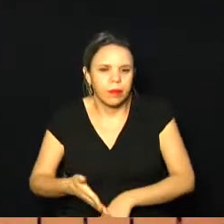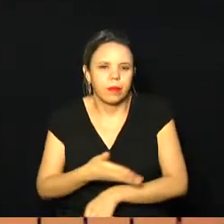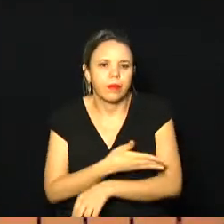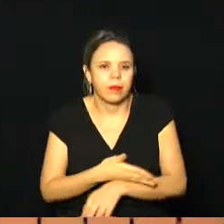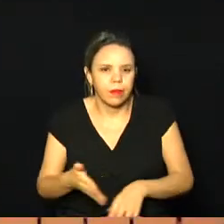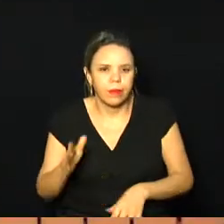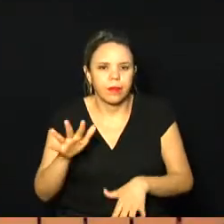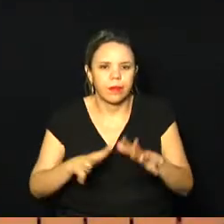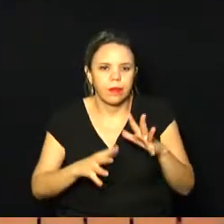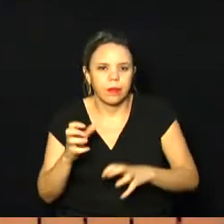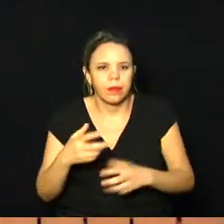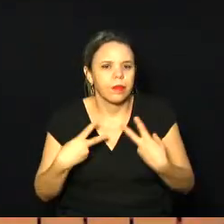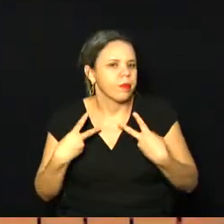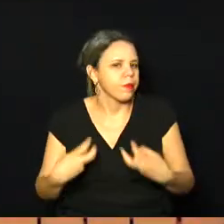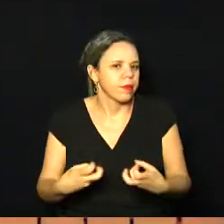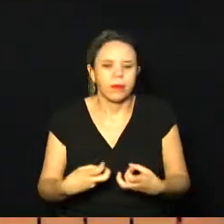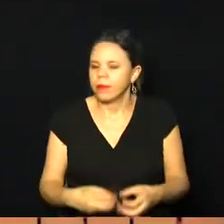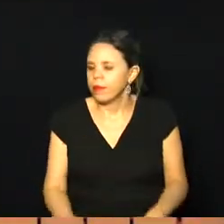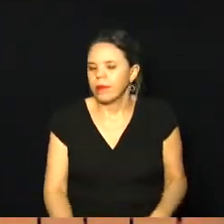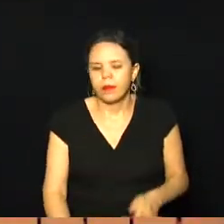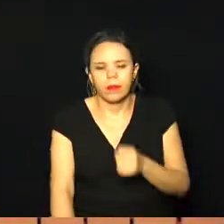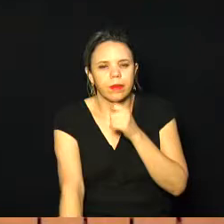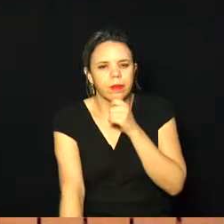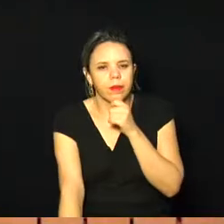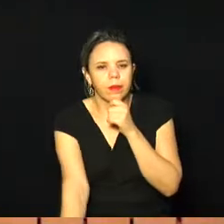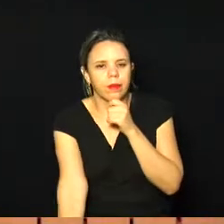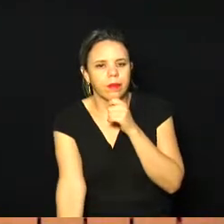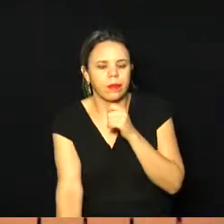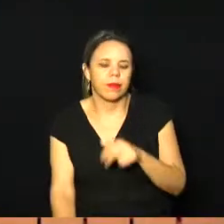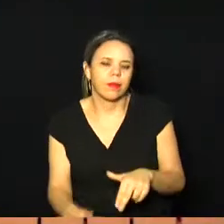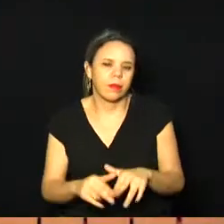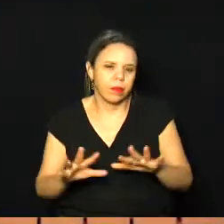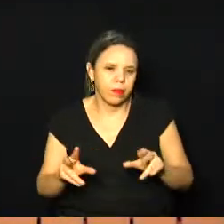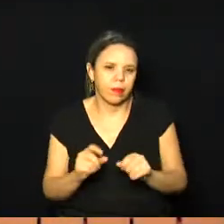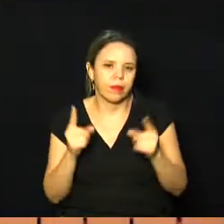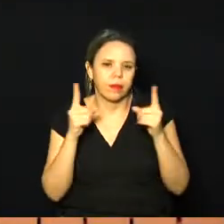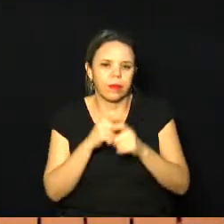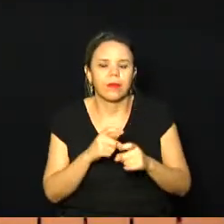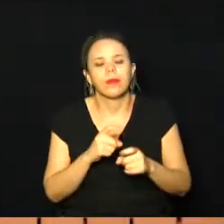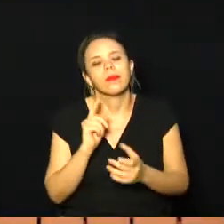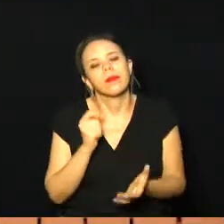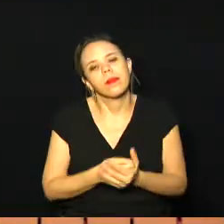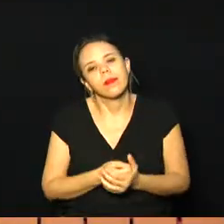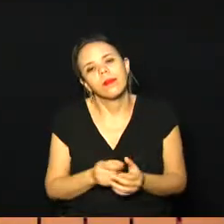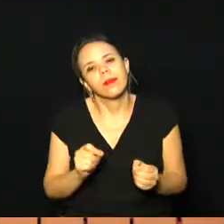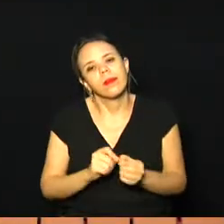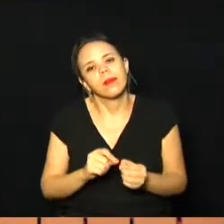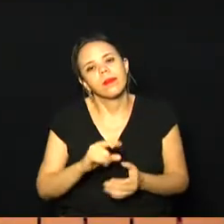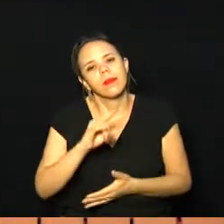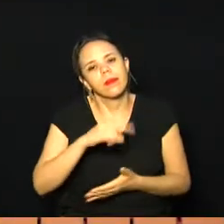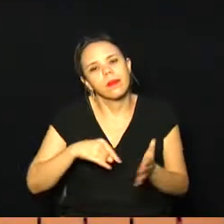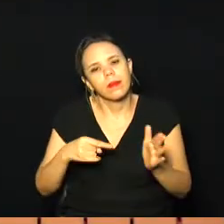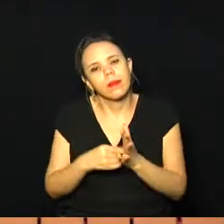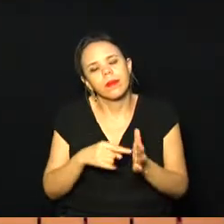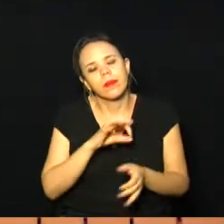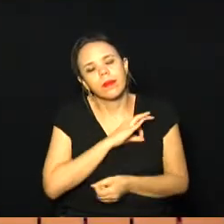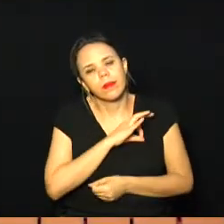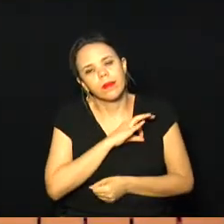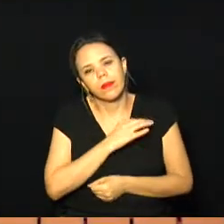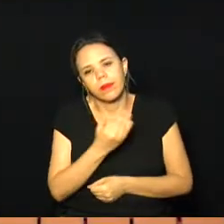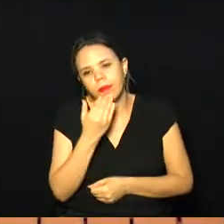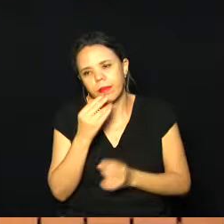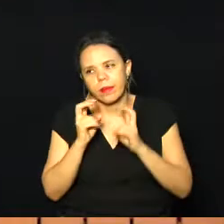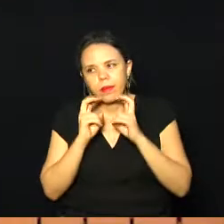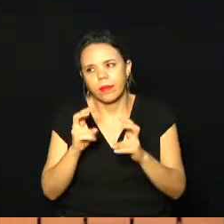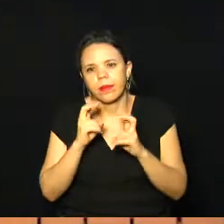que, às vezes, nem perceberam isso ainda. E que, por isso, tudo fica mais difícil. A decisão de fazer um boletim de ocorrência, de registrar, de pedir